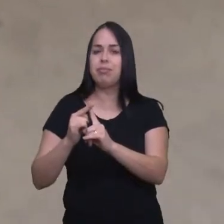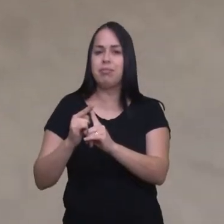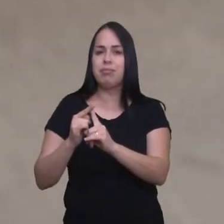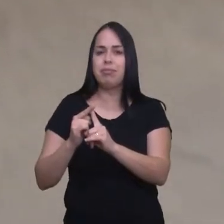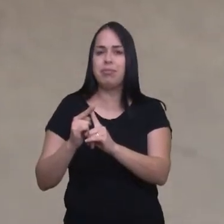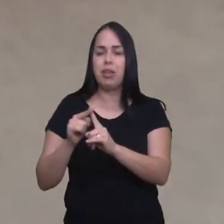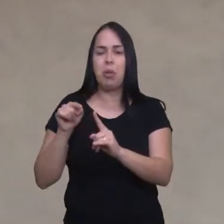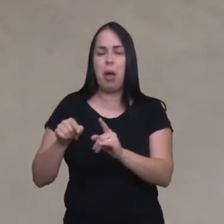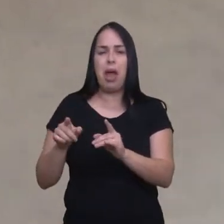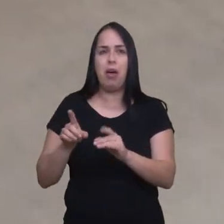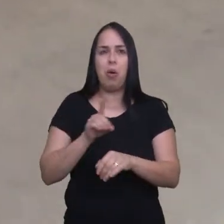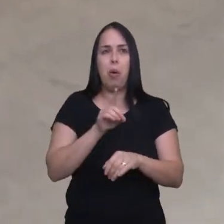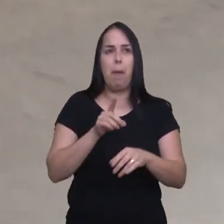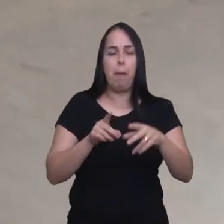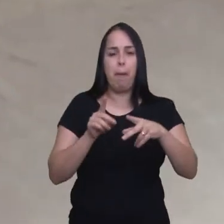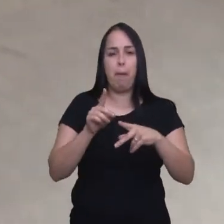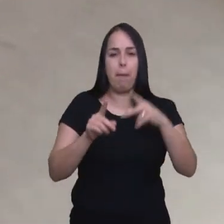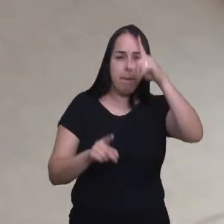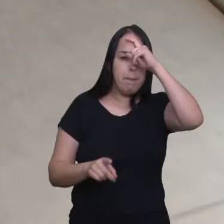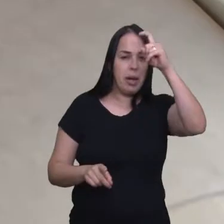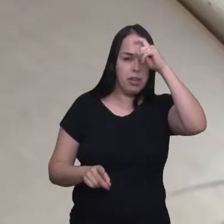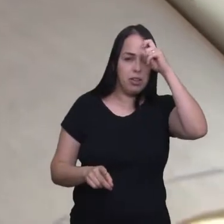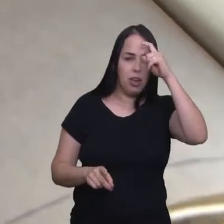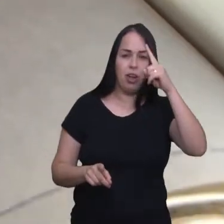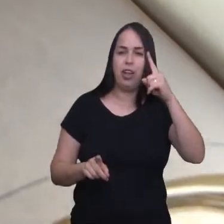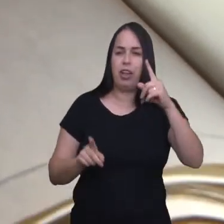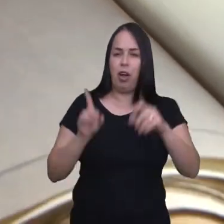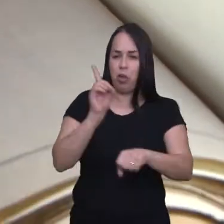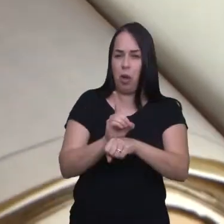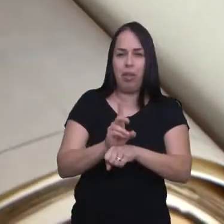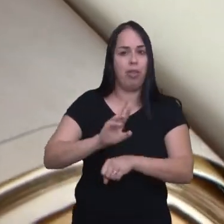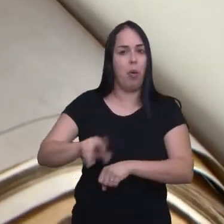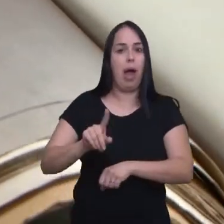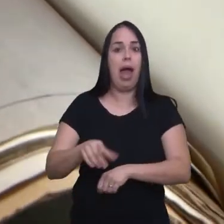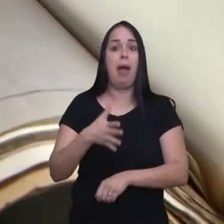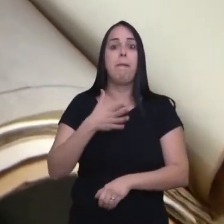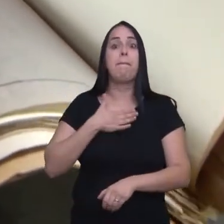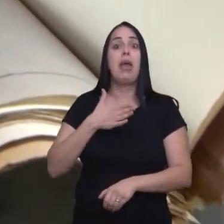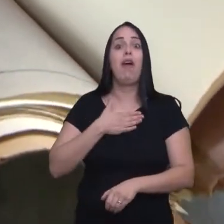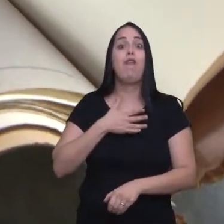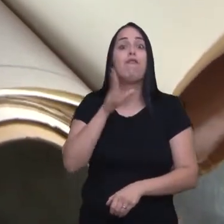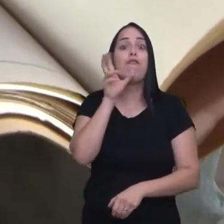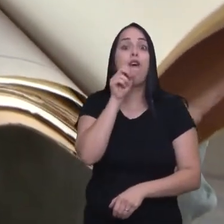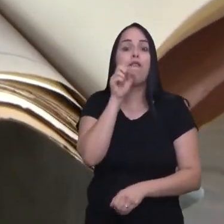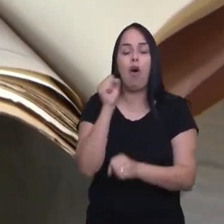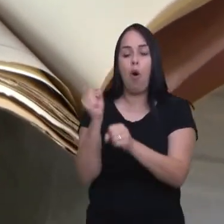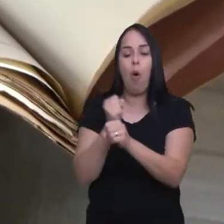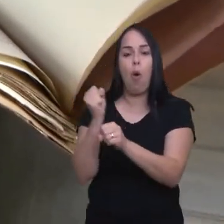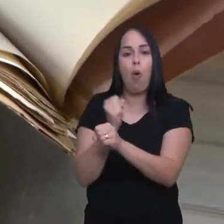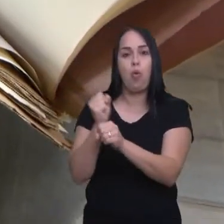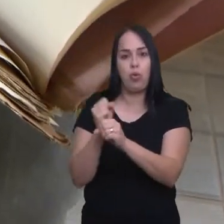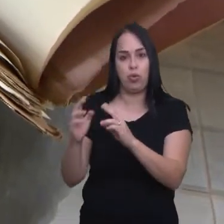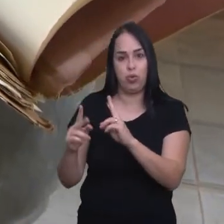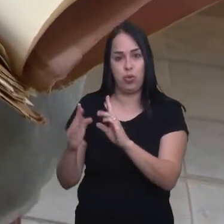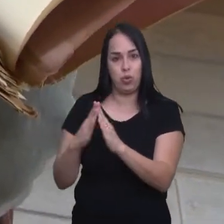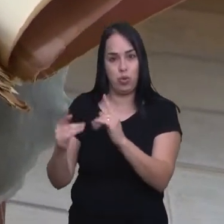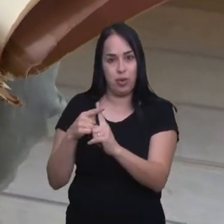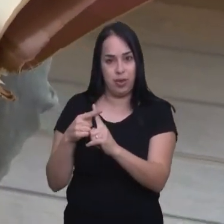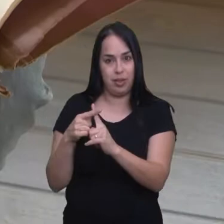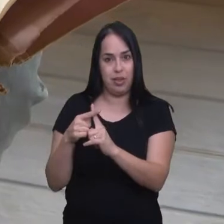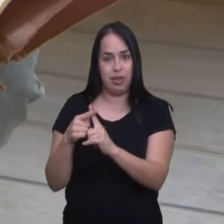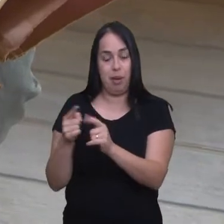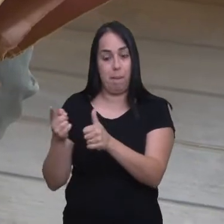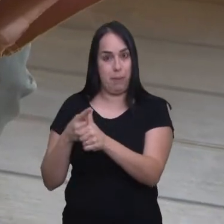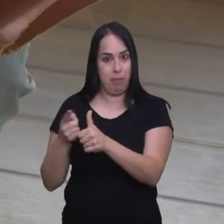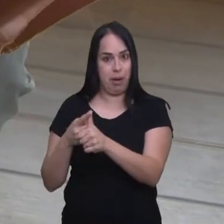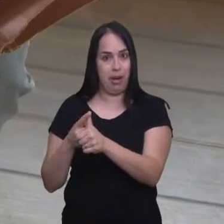não é do Pio XII, a capela quem construiu foi meu avô e foi antes da construção do Pio XII. O Pio XII ele